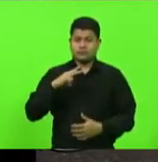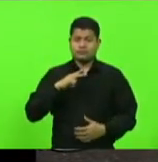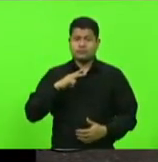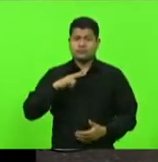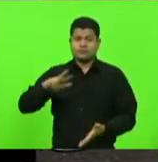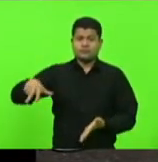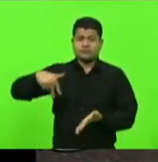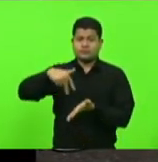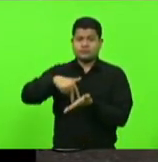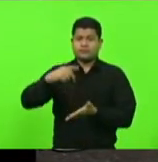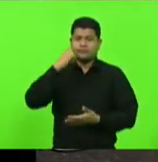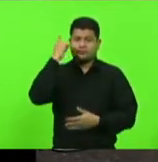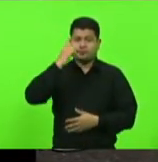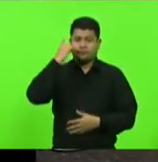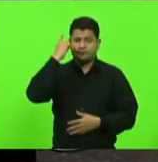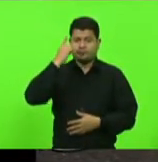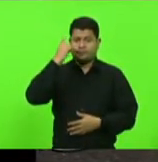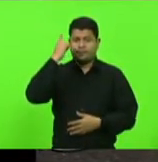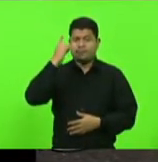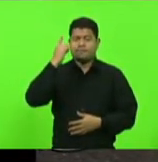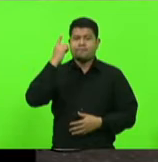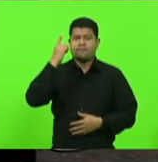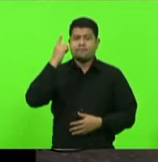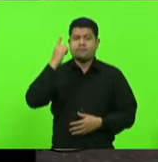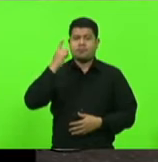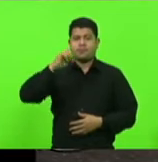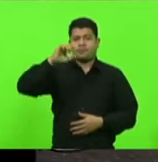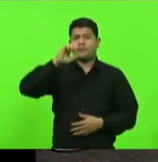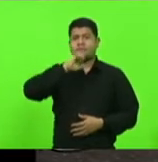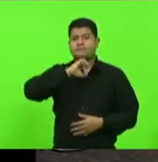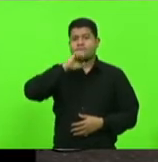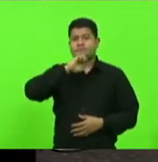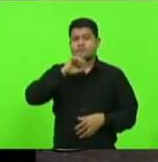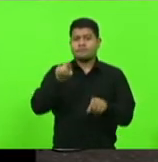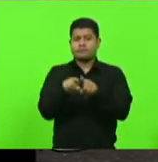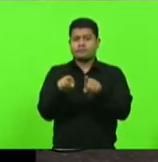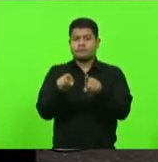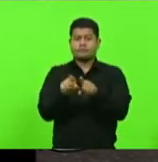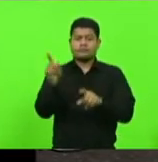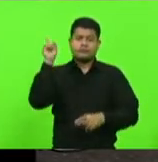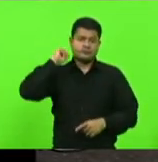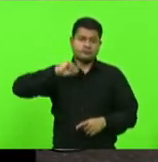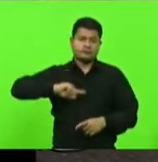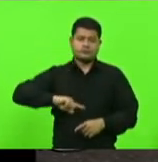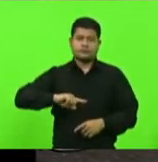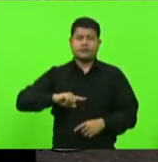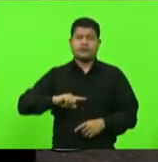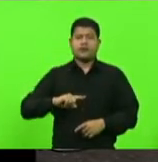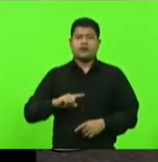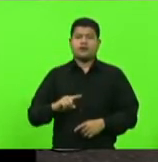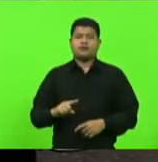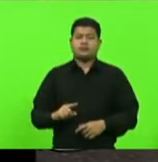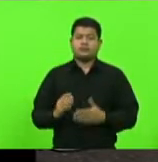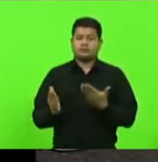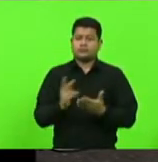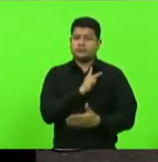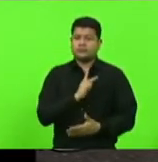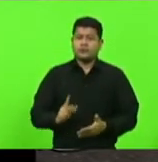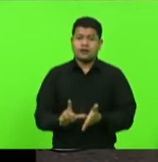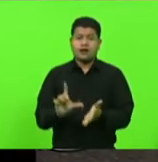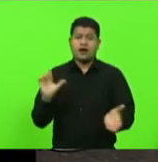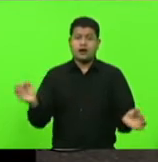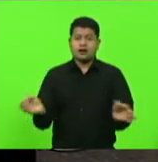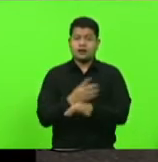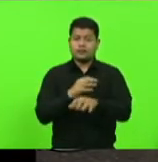fizeram uso da palavra os senhores deputados Felipe Estevam e Silvio Drevec. Nada mais havendo, o senhor presidente, antes de